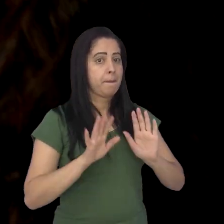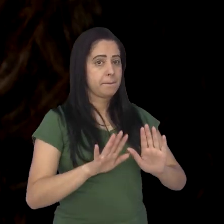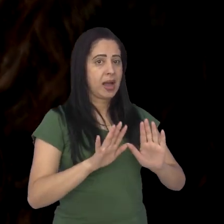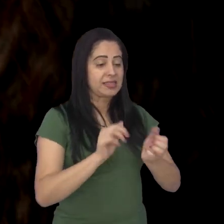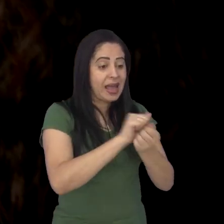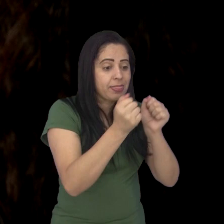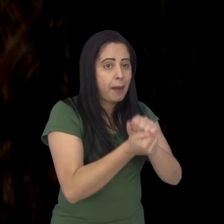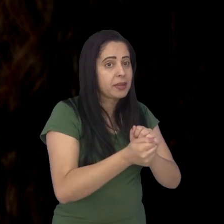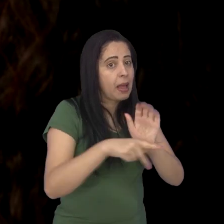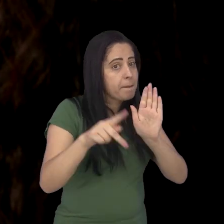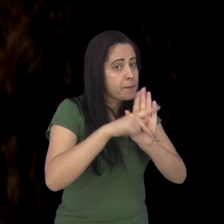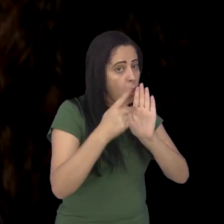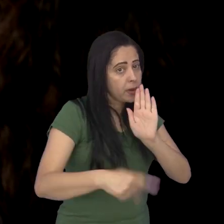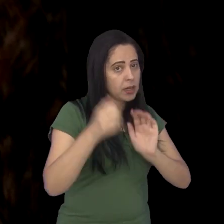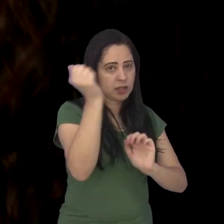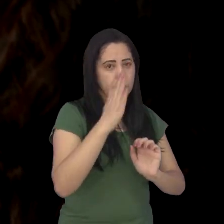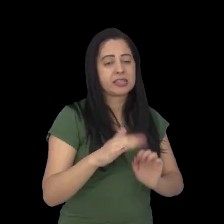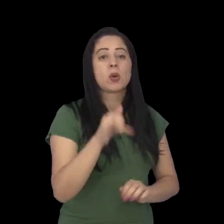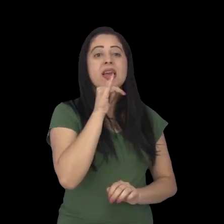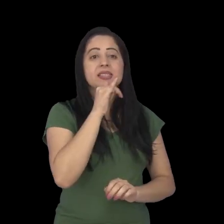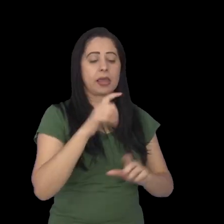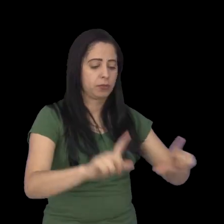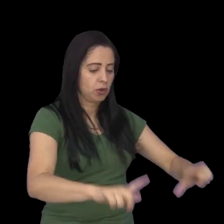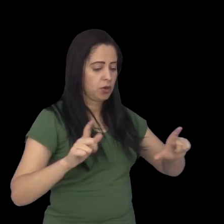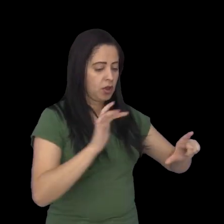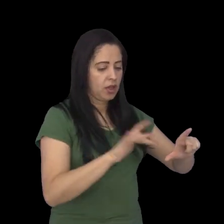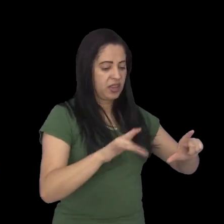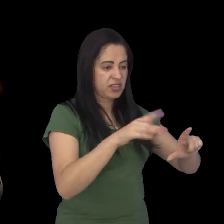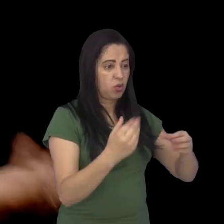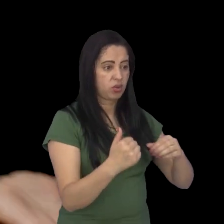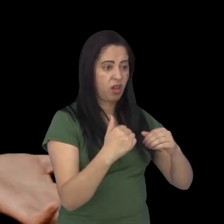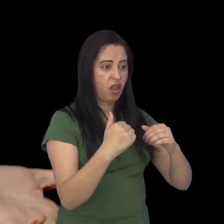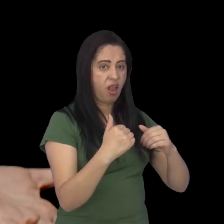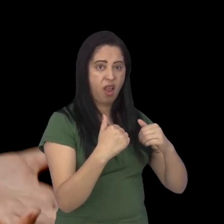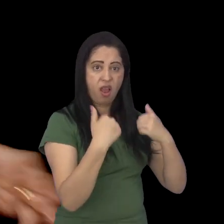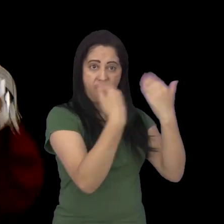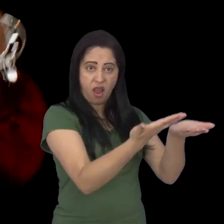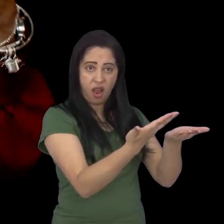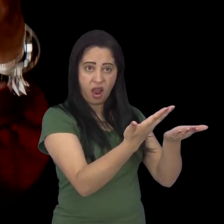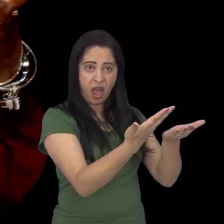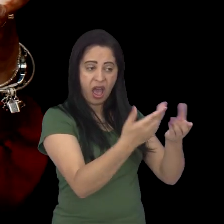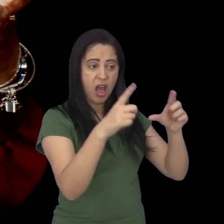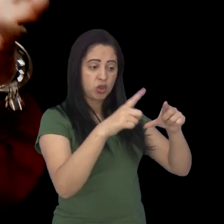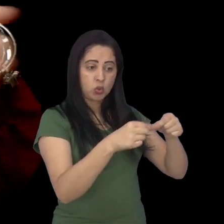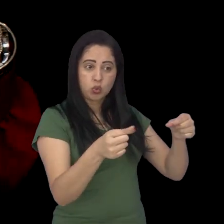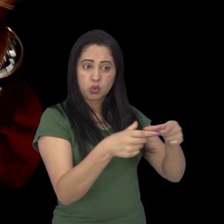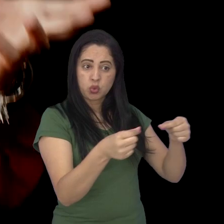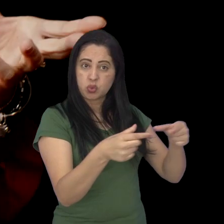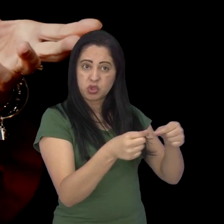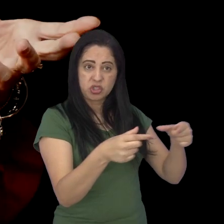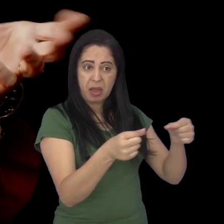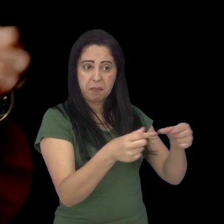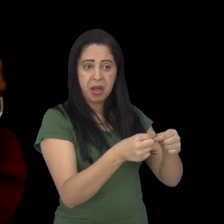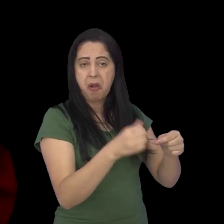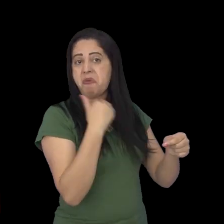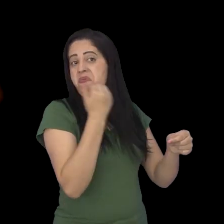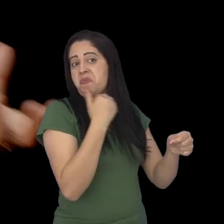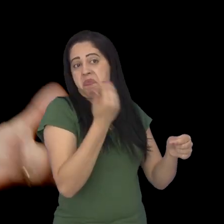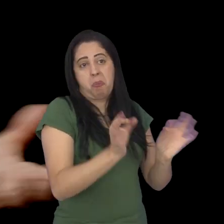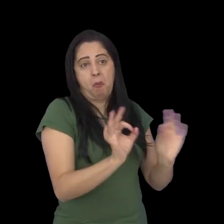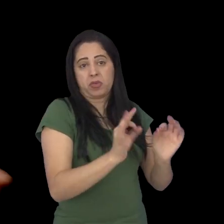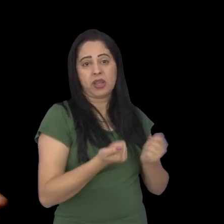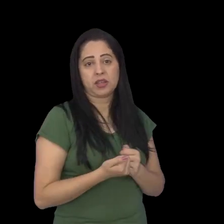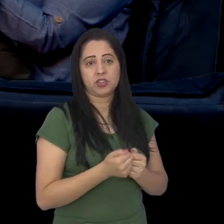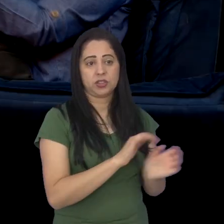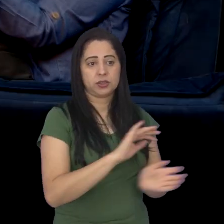inclusiva, uma coisa que é necessidade do nosso país. Se você for levar essa urna no Japão, por exemplo, não tem necessidade. Lá eles